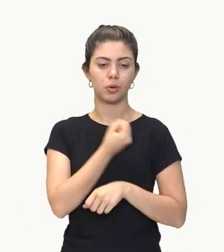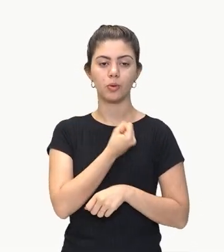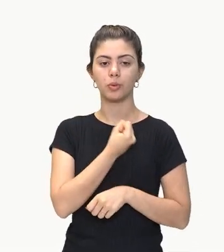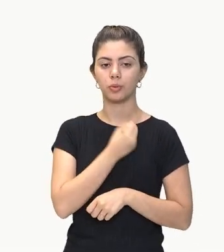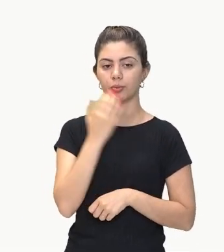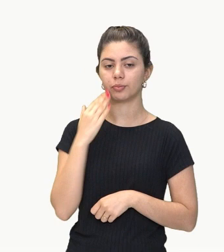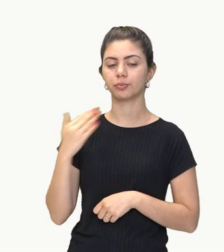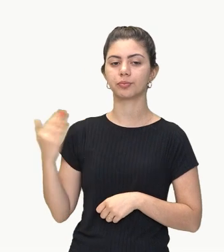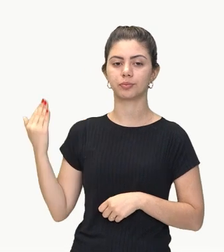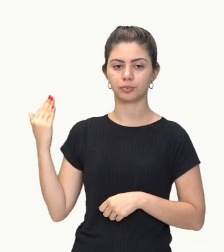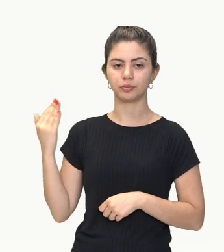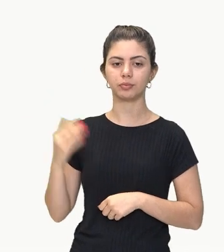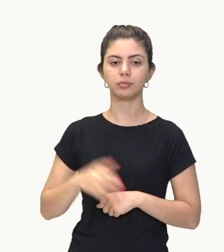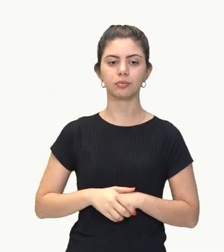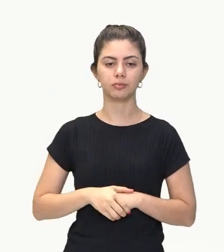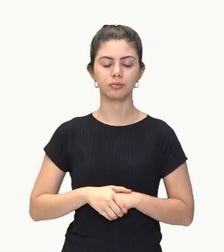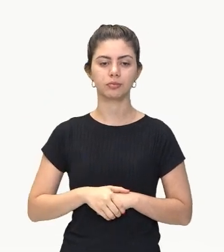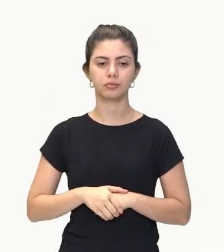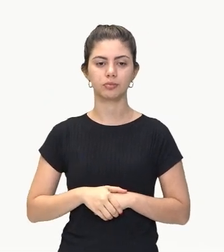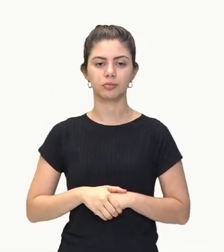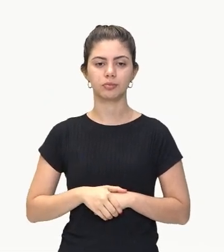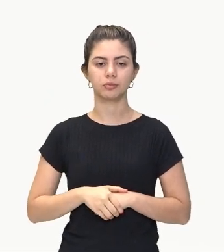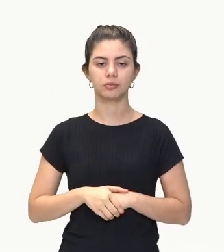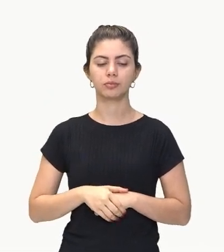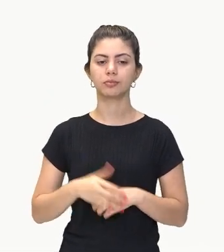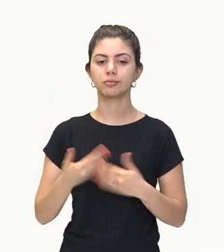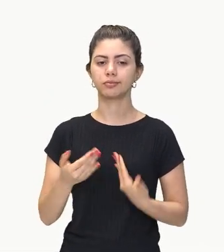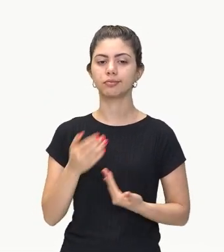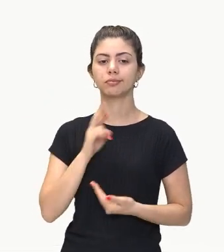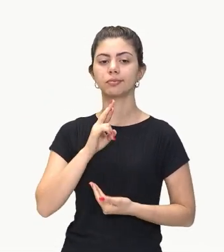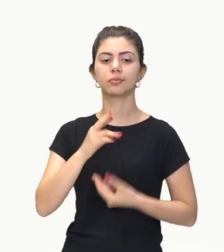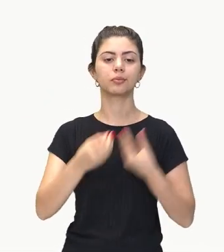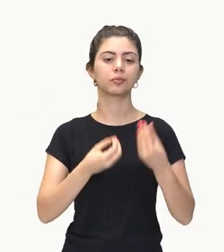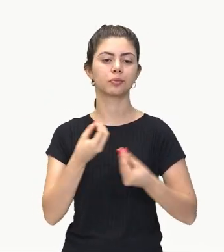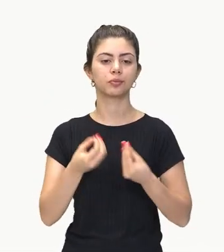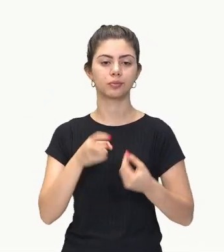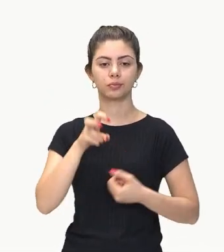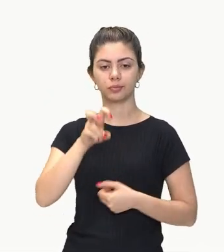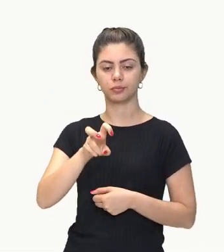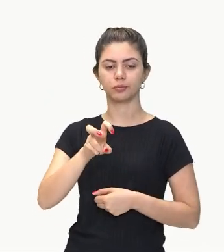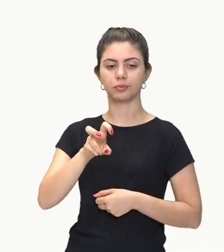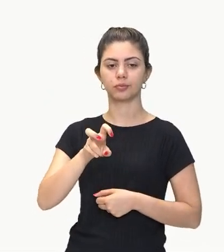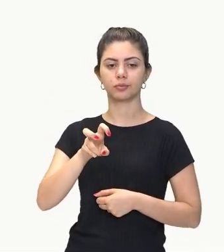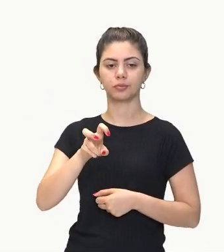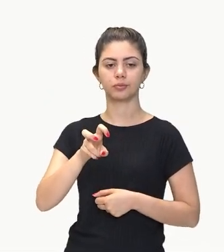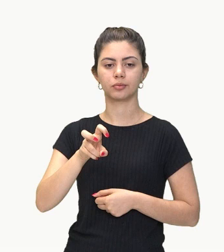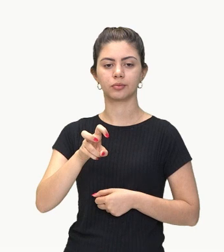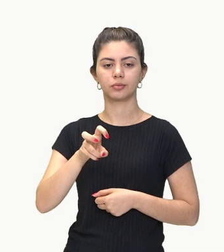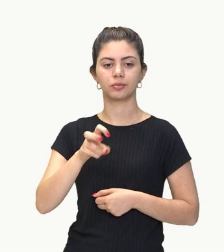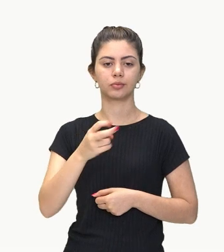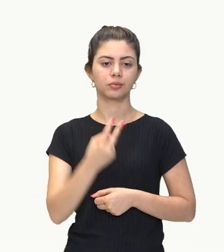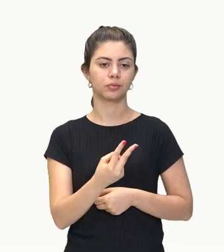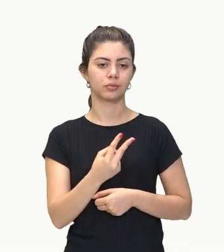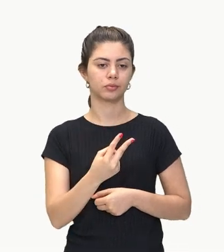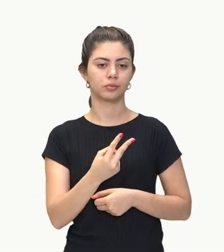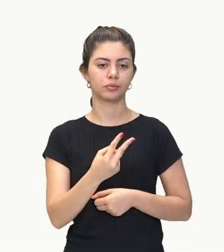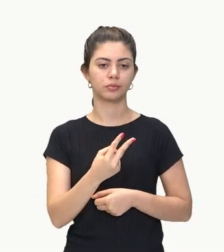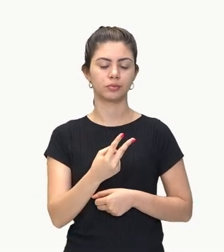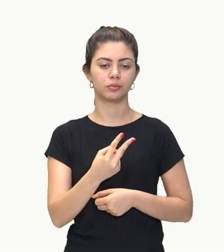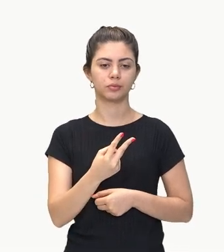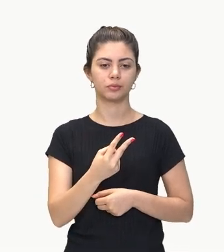o nosso resultado. E aí, o nosso resultado fica, ó, 5. 2 mais